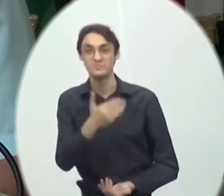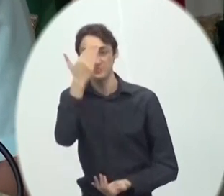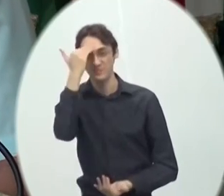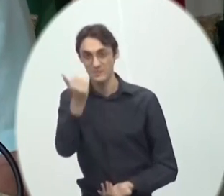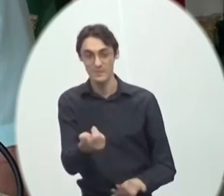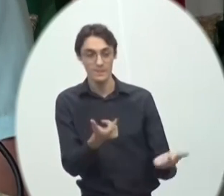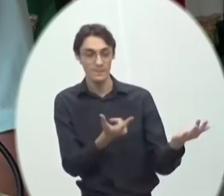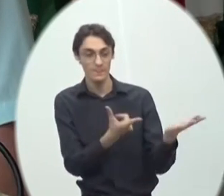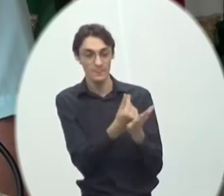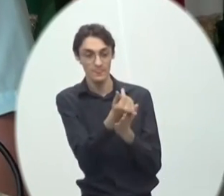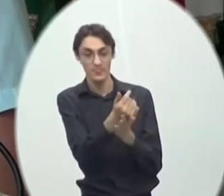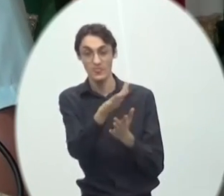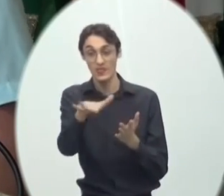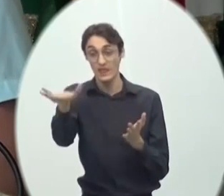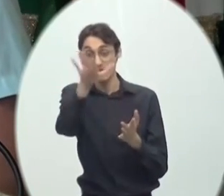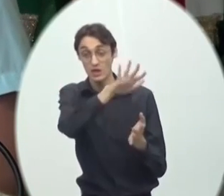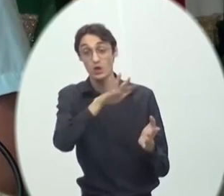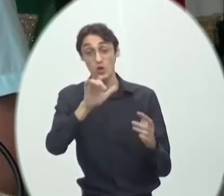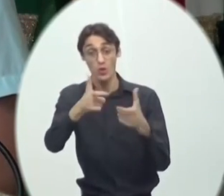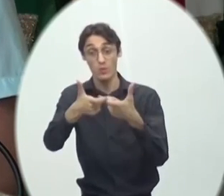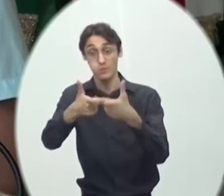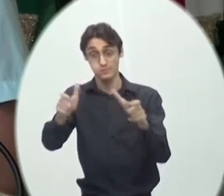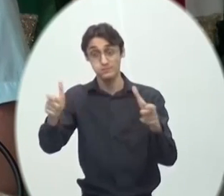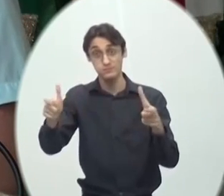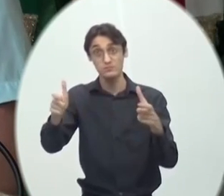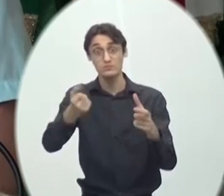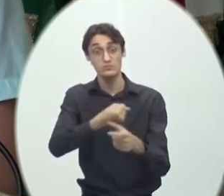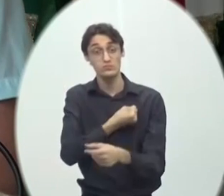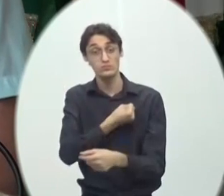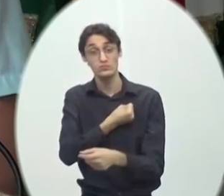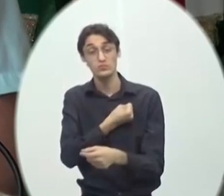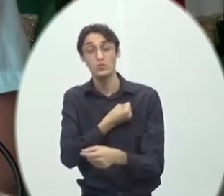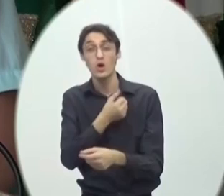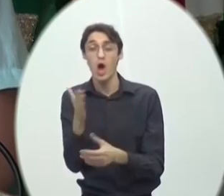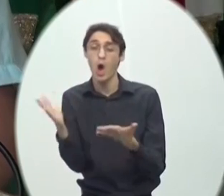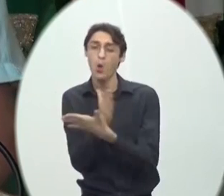uma população já considerada de uma idade